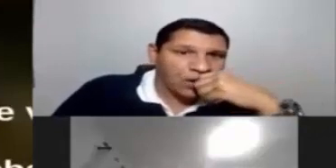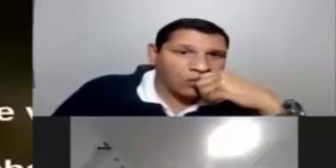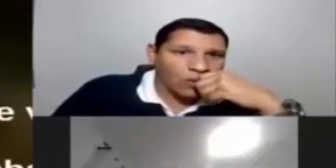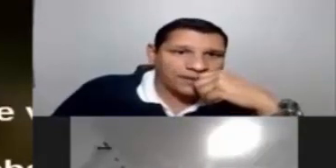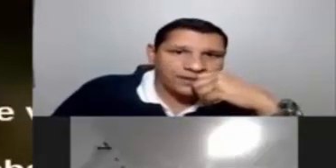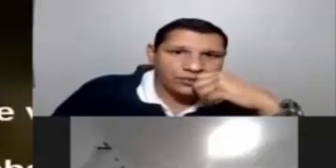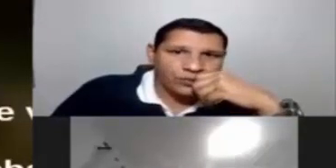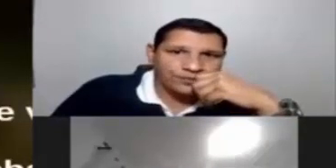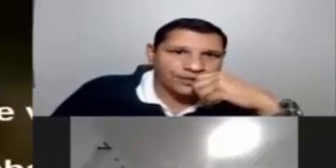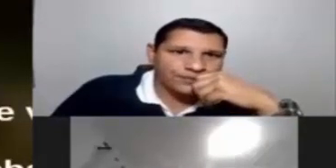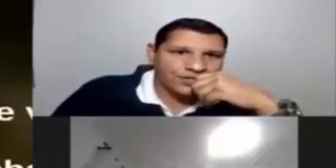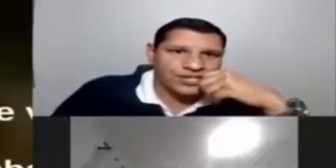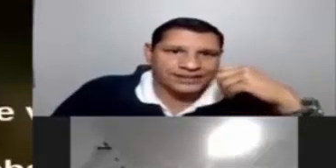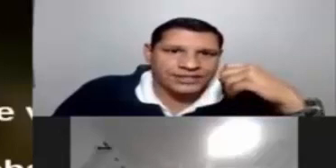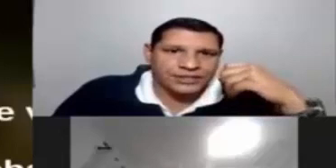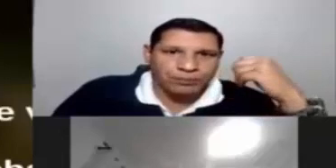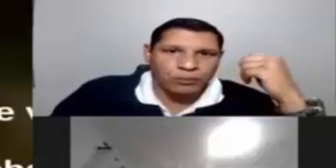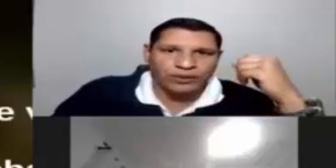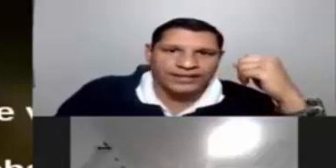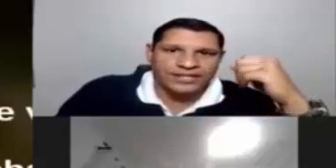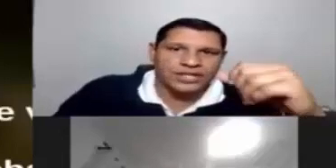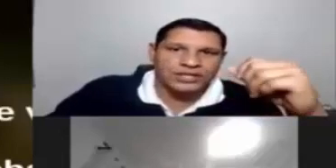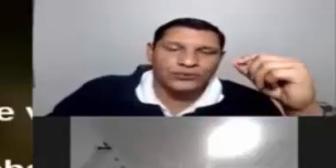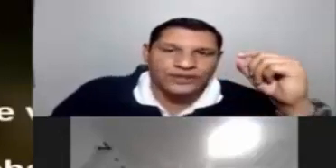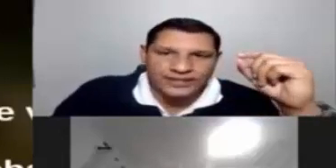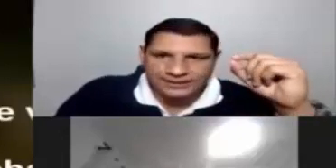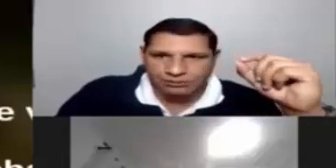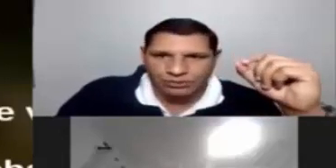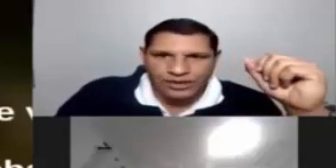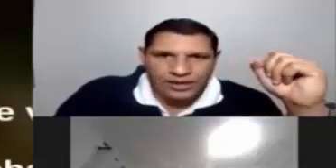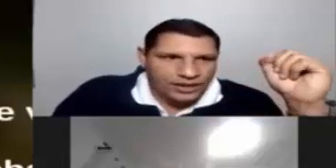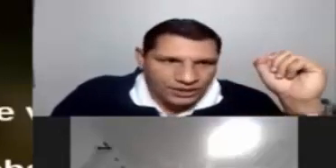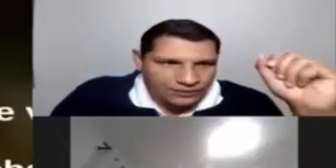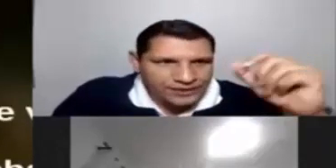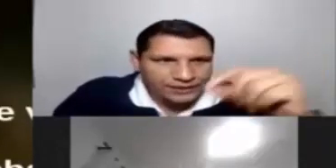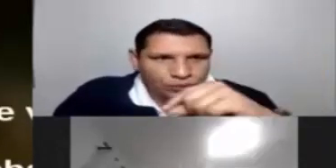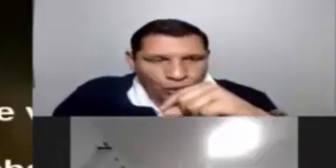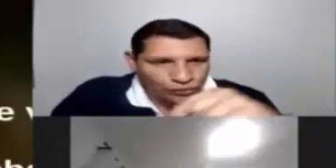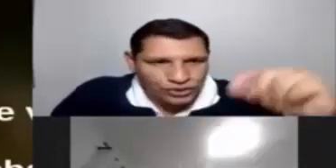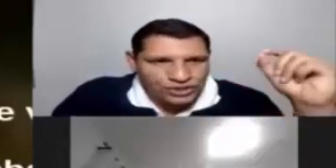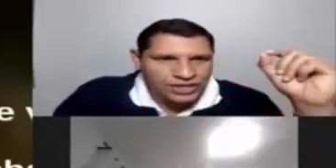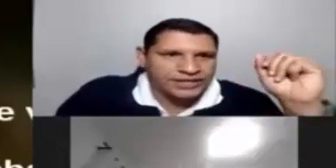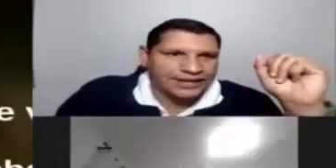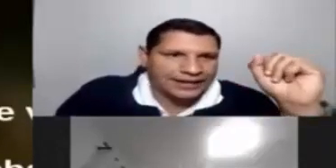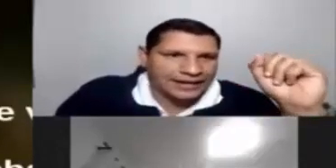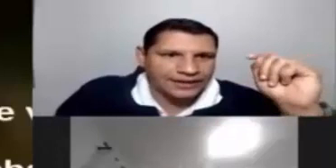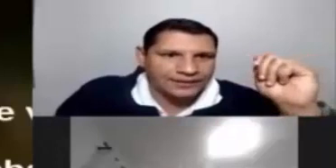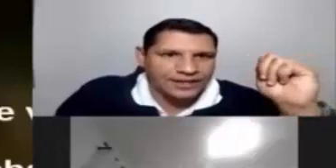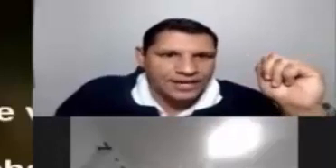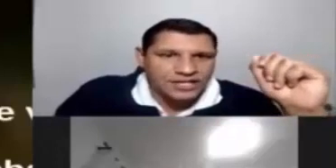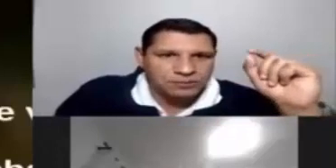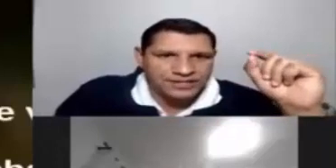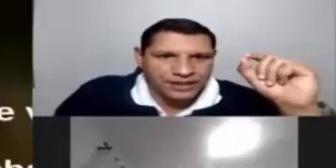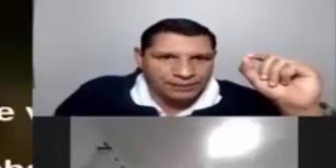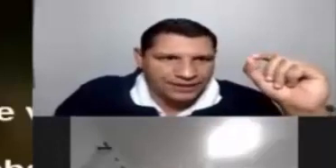havia um homem rico e vestia-se de púrpura e de linho finíssimo. E vivia todos os dias regalada